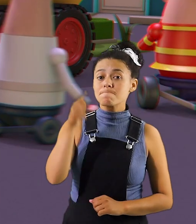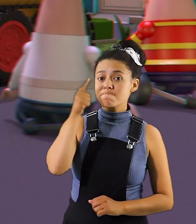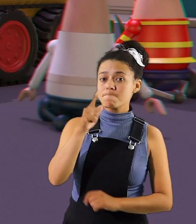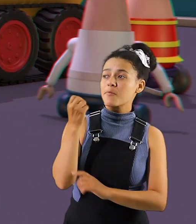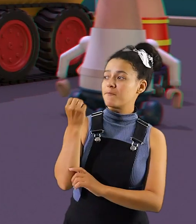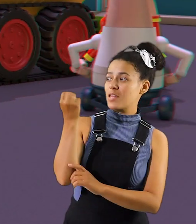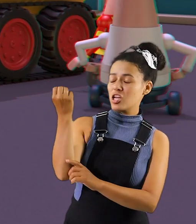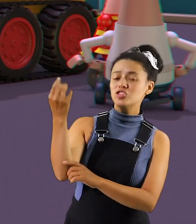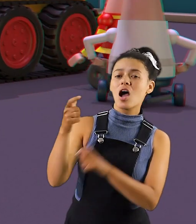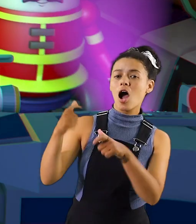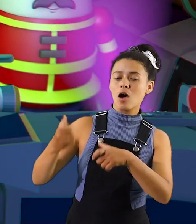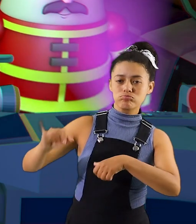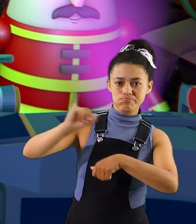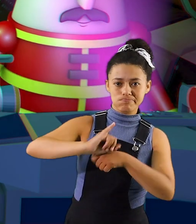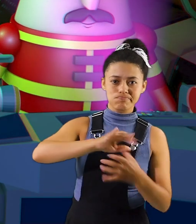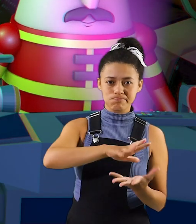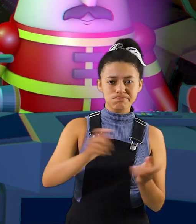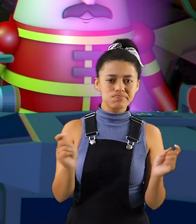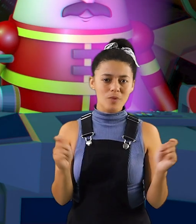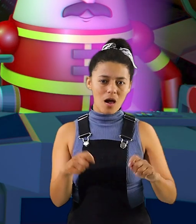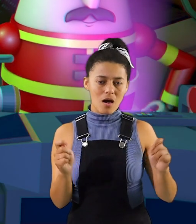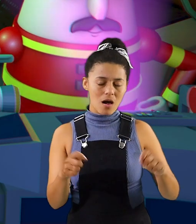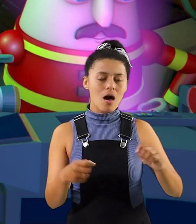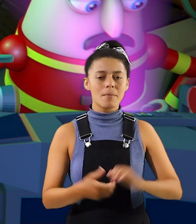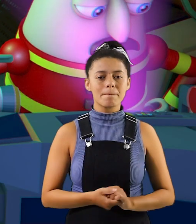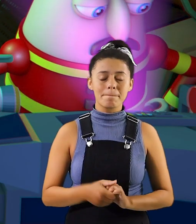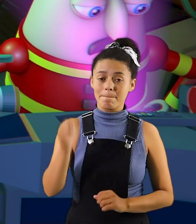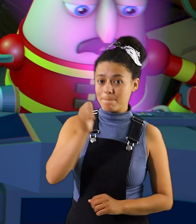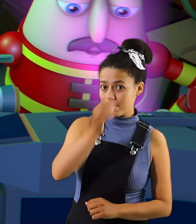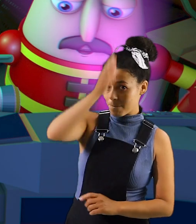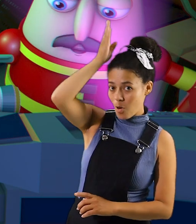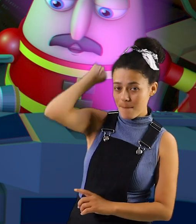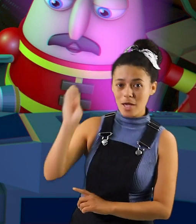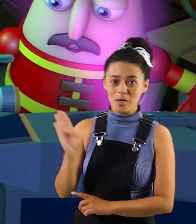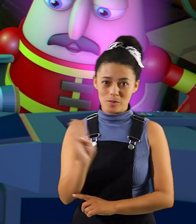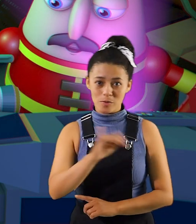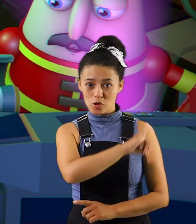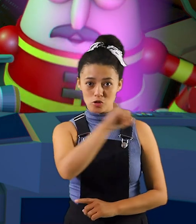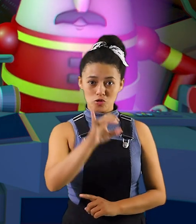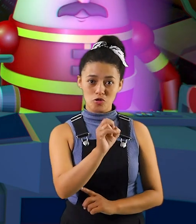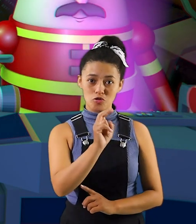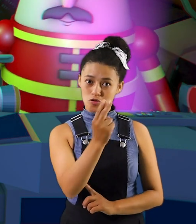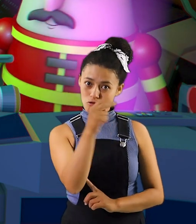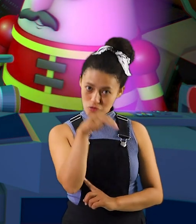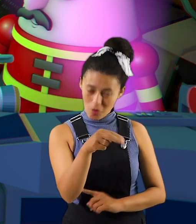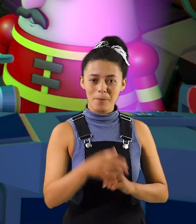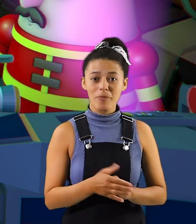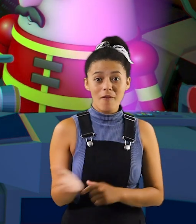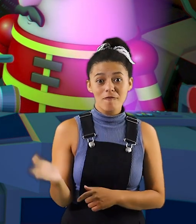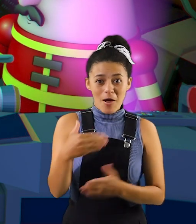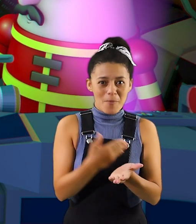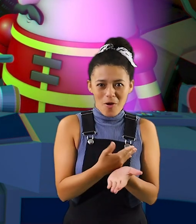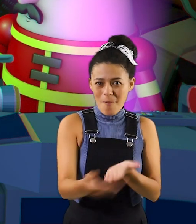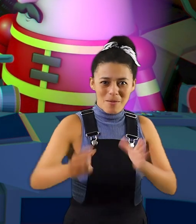ao centro da Terra vai ser possível. Bombeiro Beto, John Escavador,